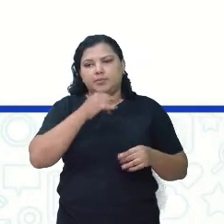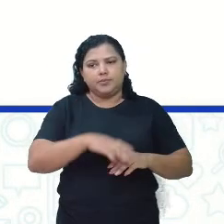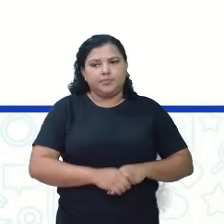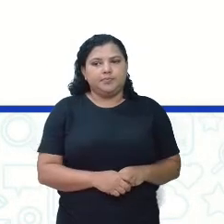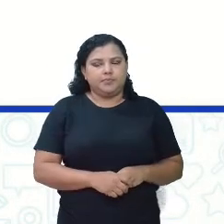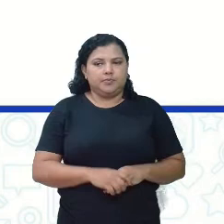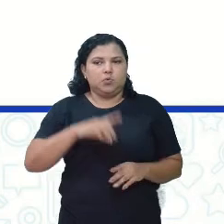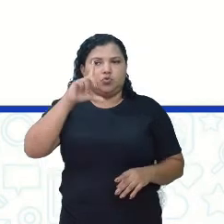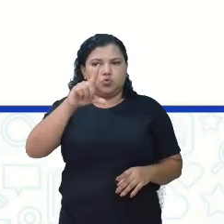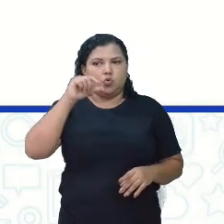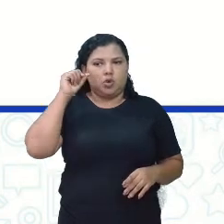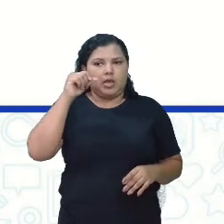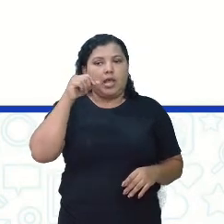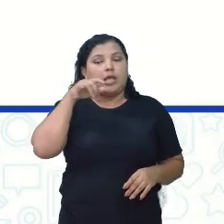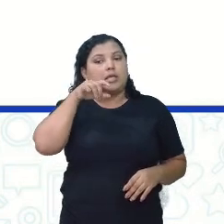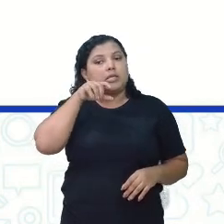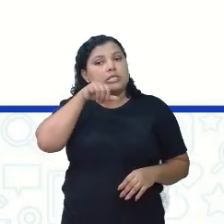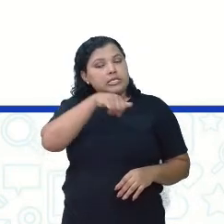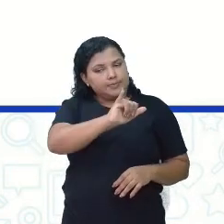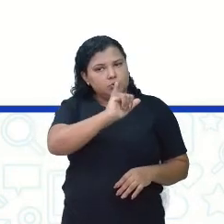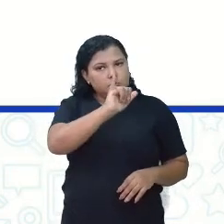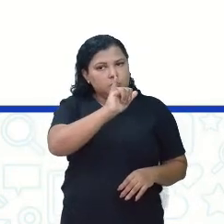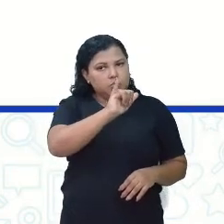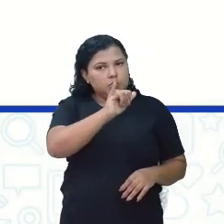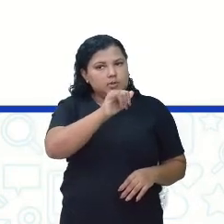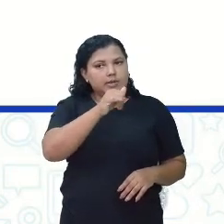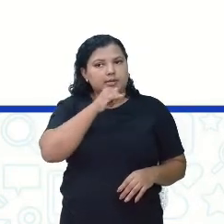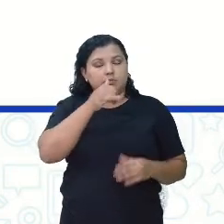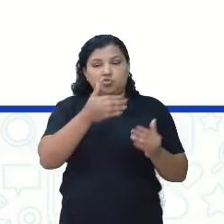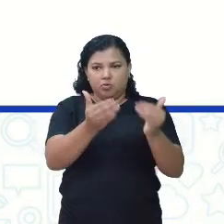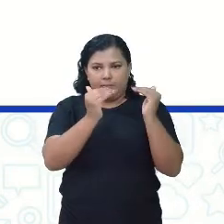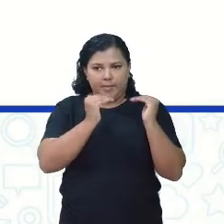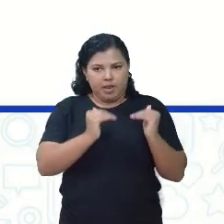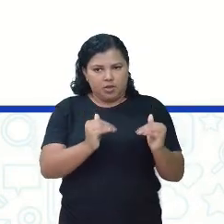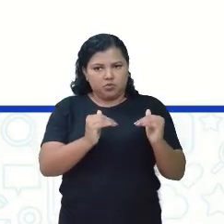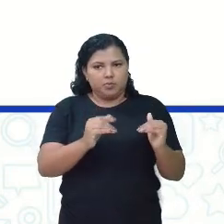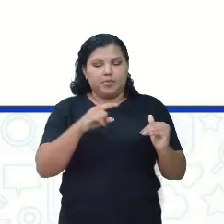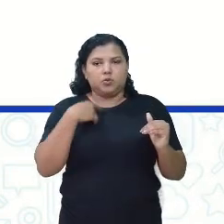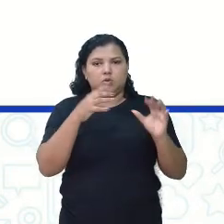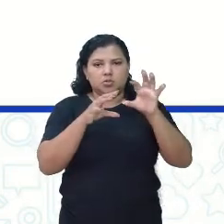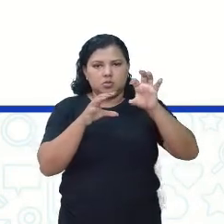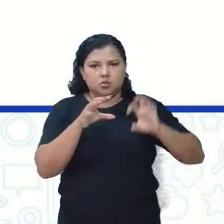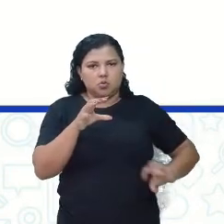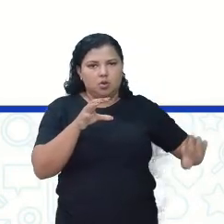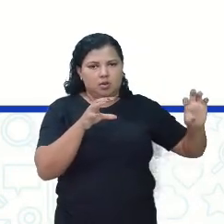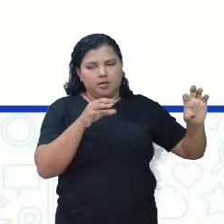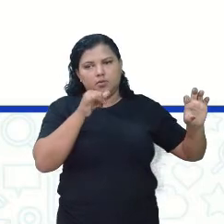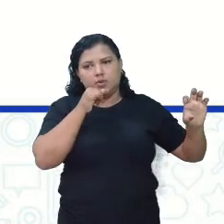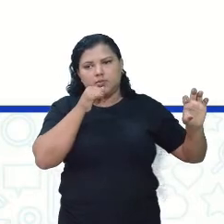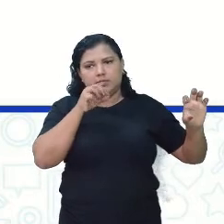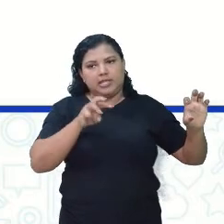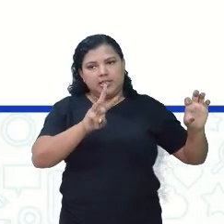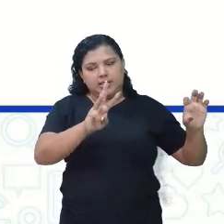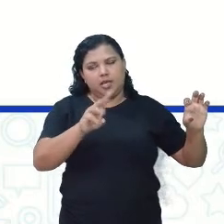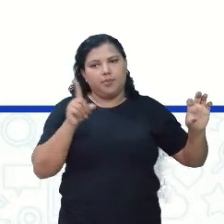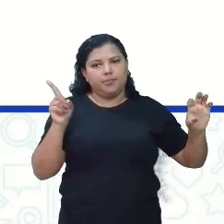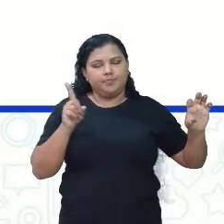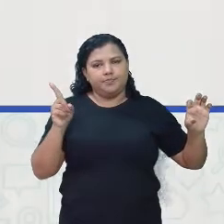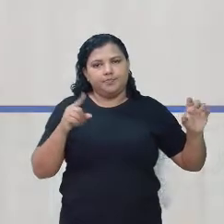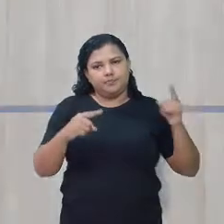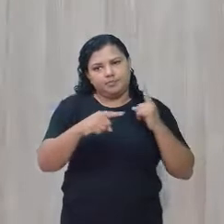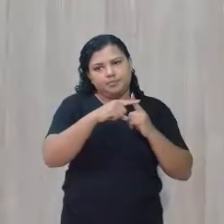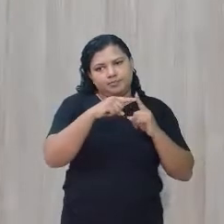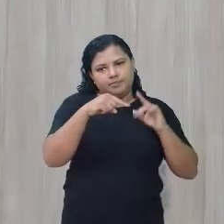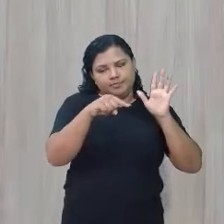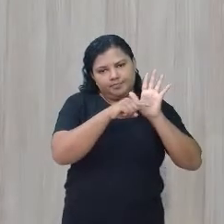eu escolhi a incógnita y da equação de baixo para a gente isolar. Então, esse w aí que está negativo,